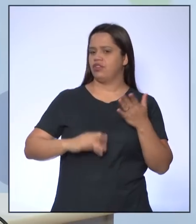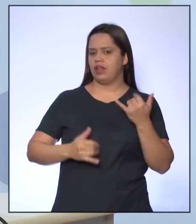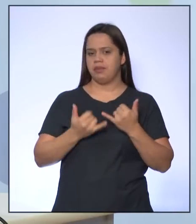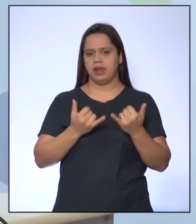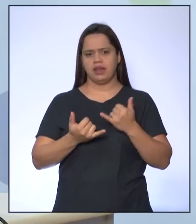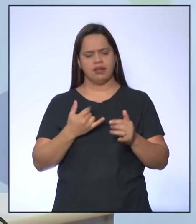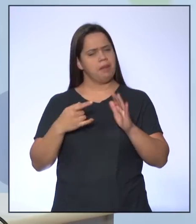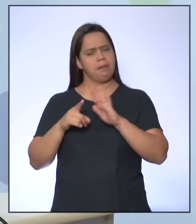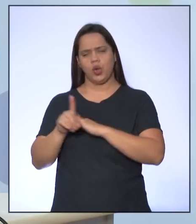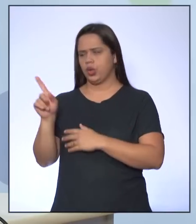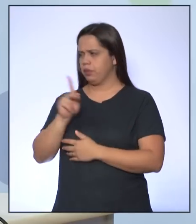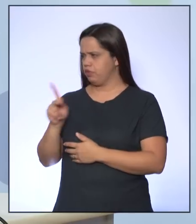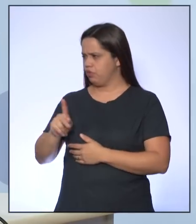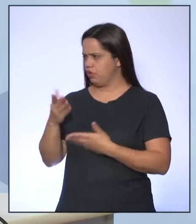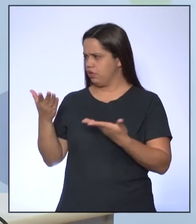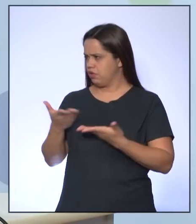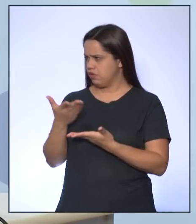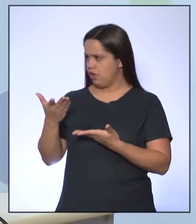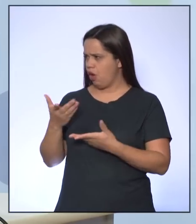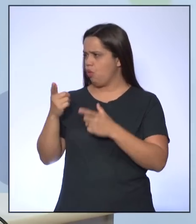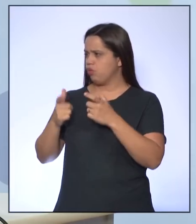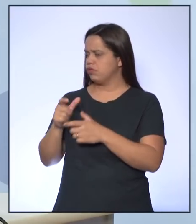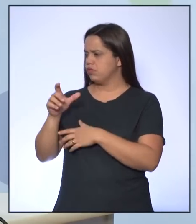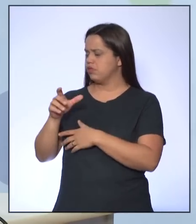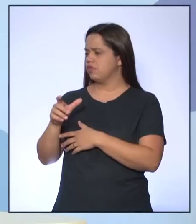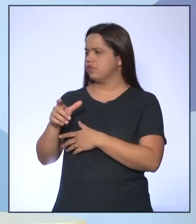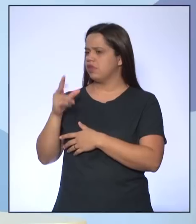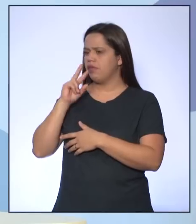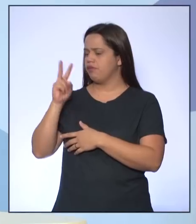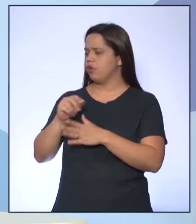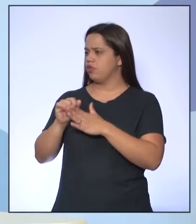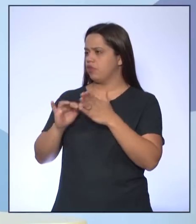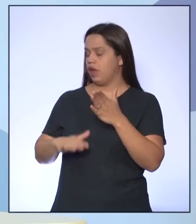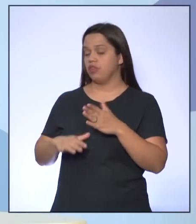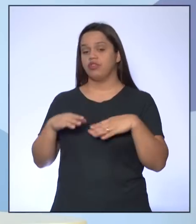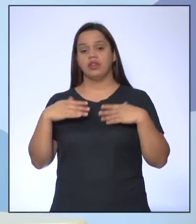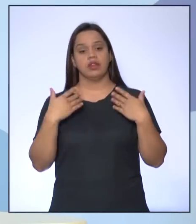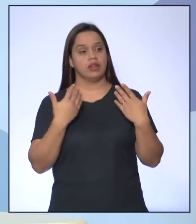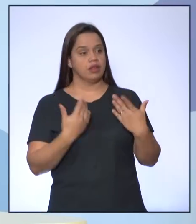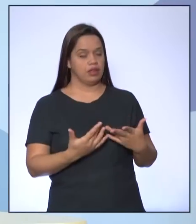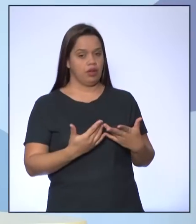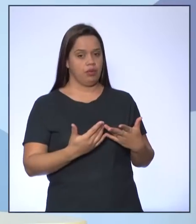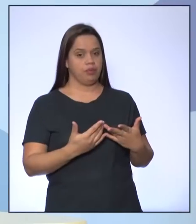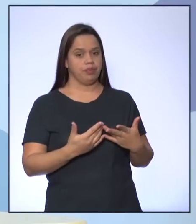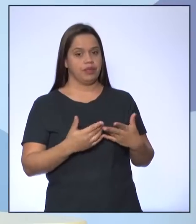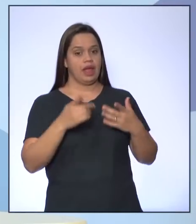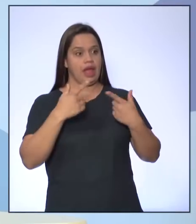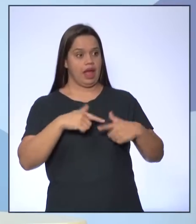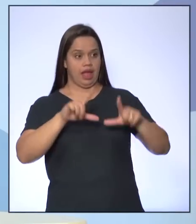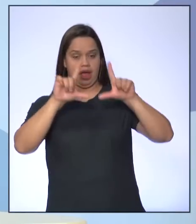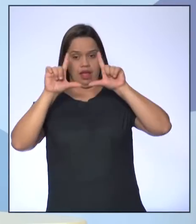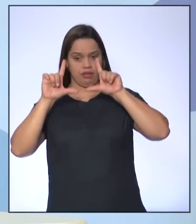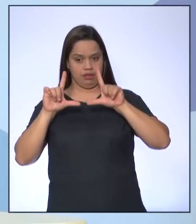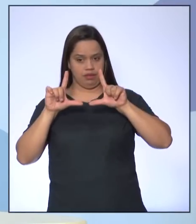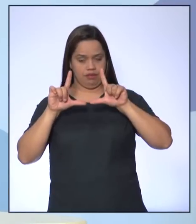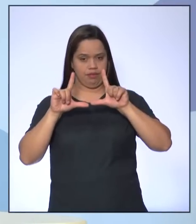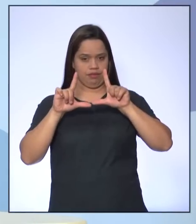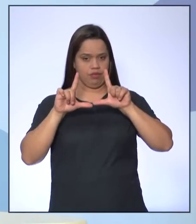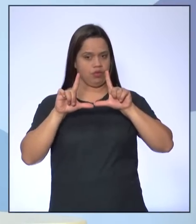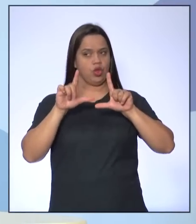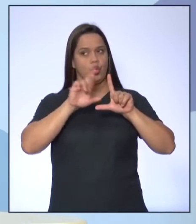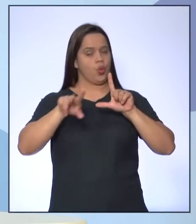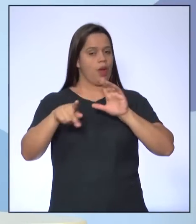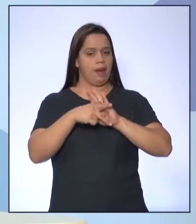essa atividade do caderno do aluno? Na realidade, essa imagem não retirei do caderno do aluno,